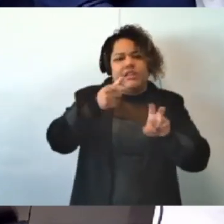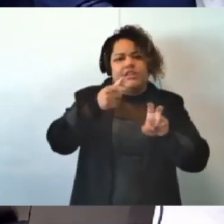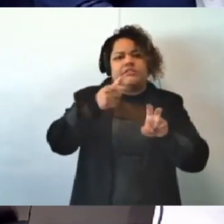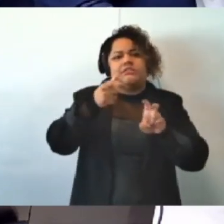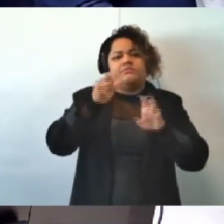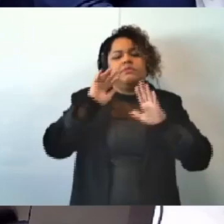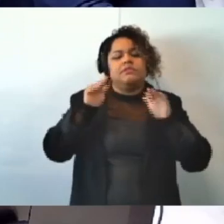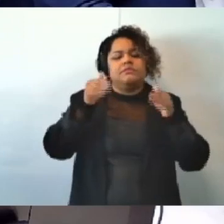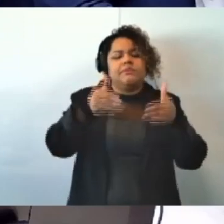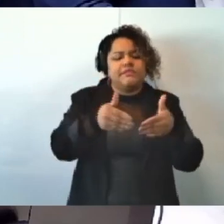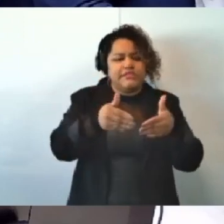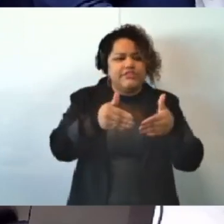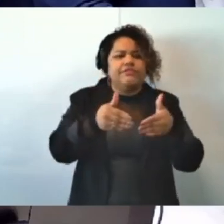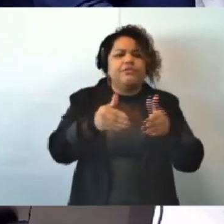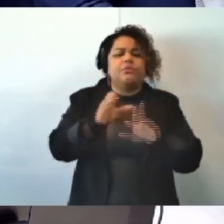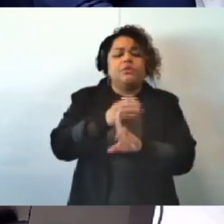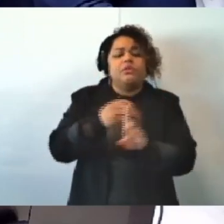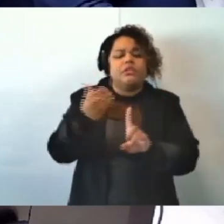uma comunidade